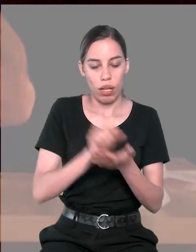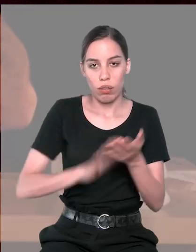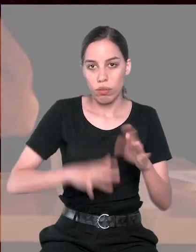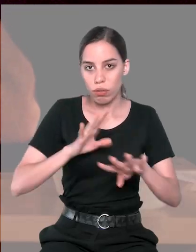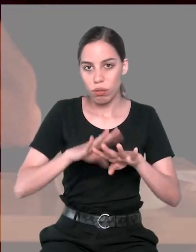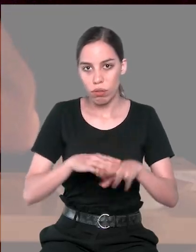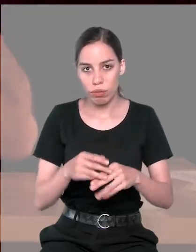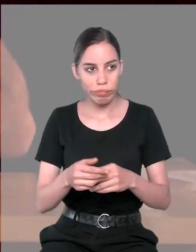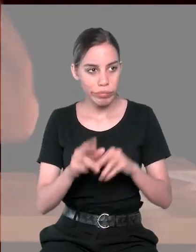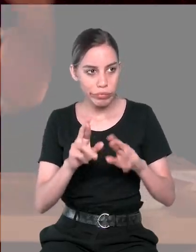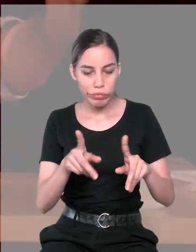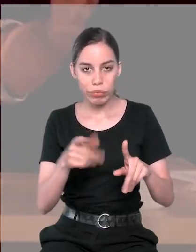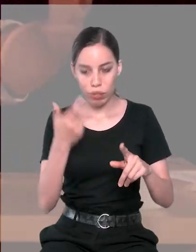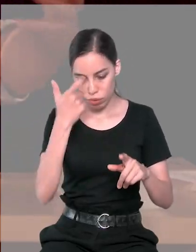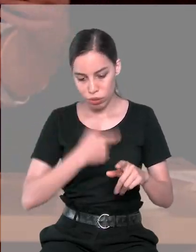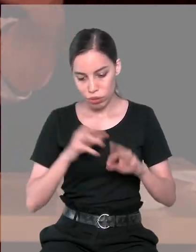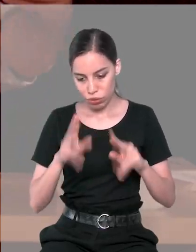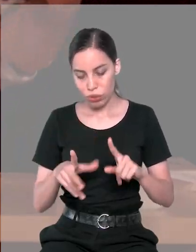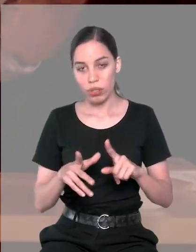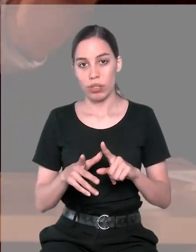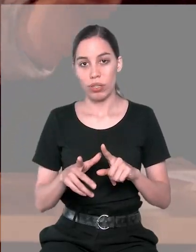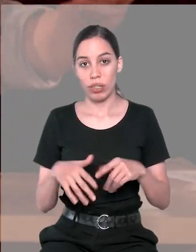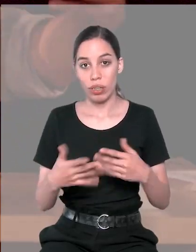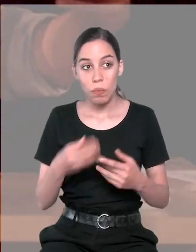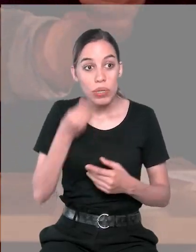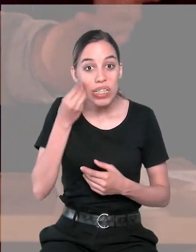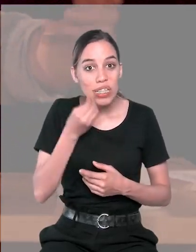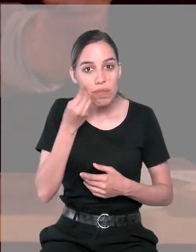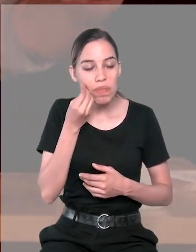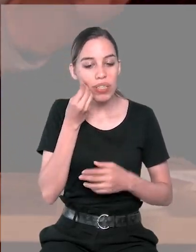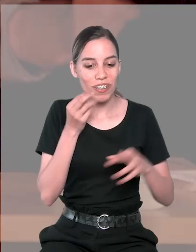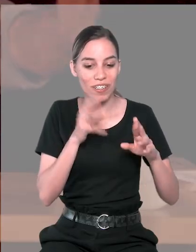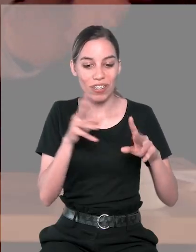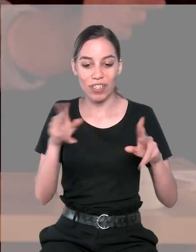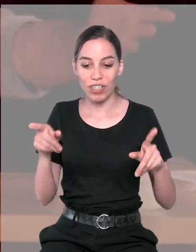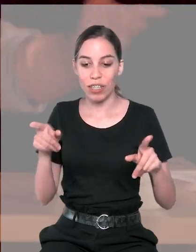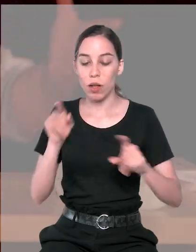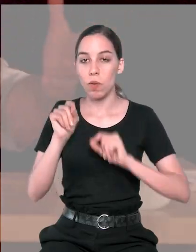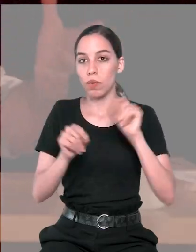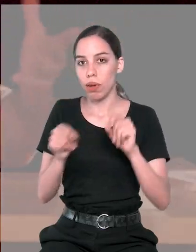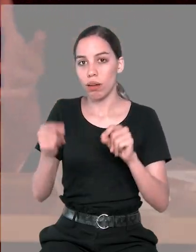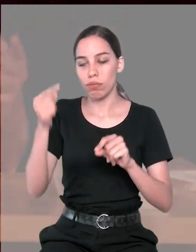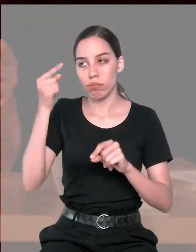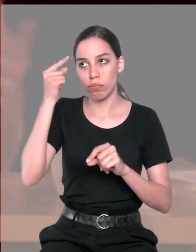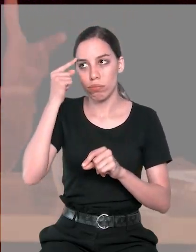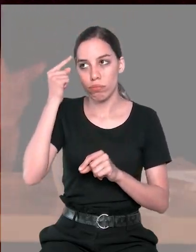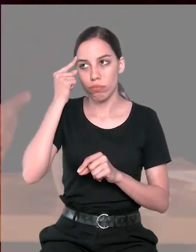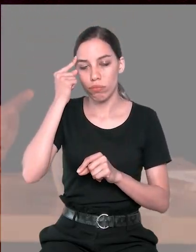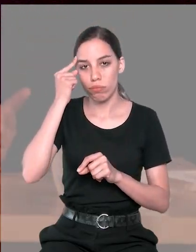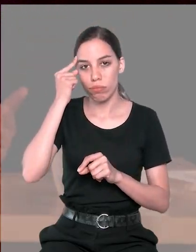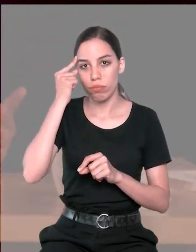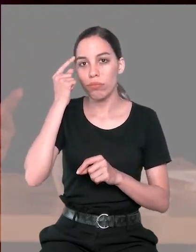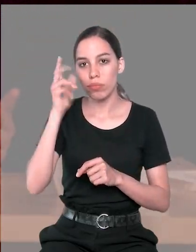tem conseguido, eu acho que aí é uma dificuldade, de passar essa experiência extraordinária do que seria uma pedagogia, né,